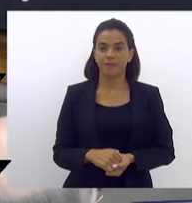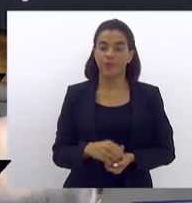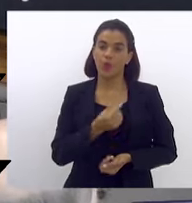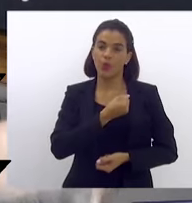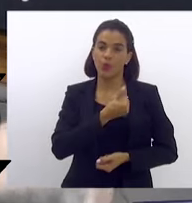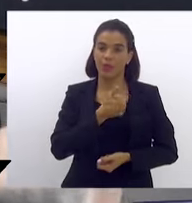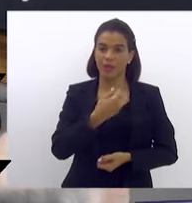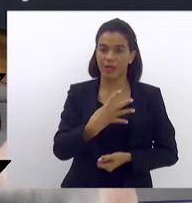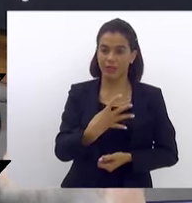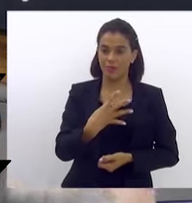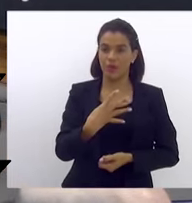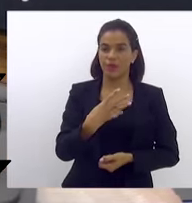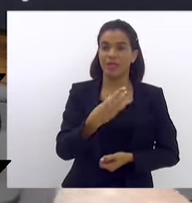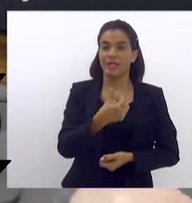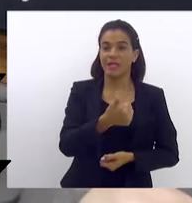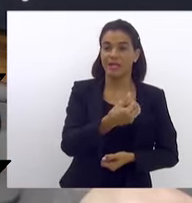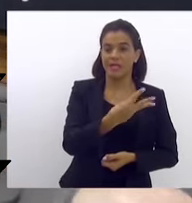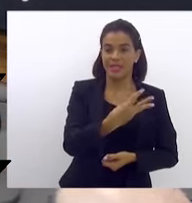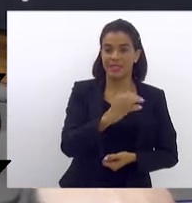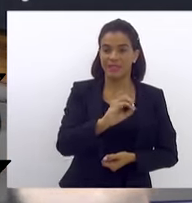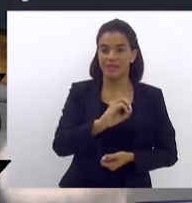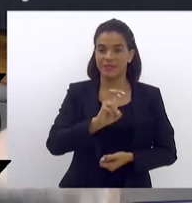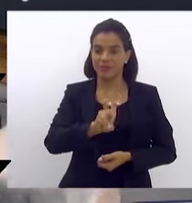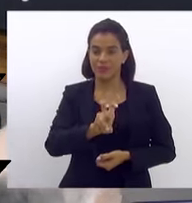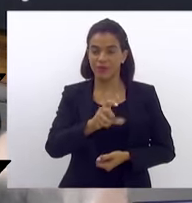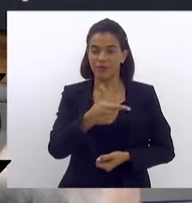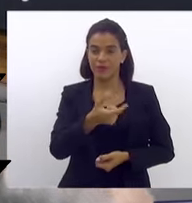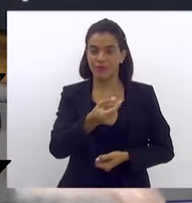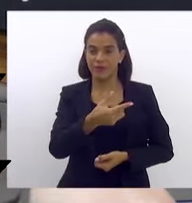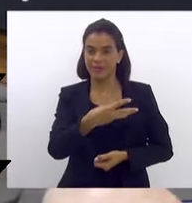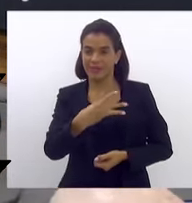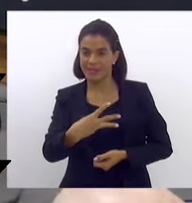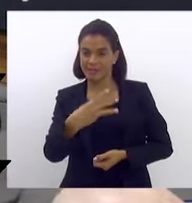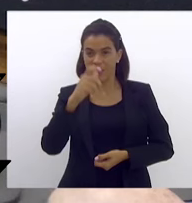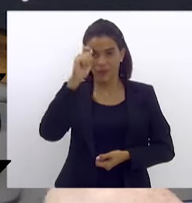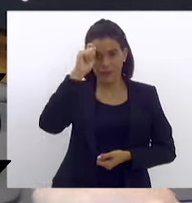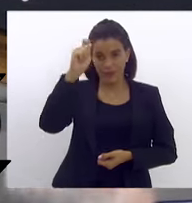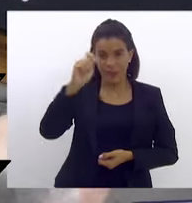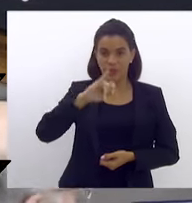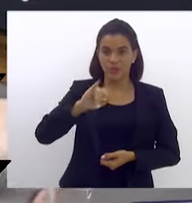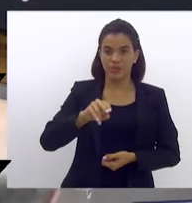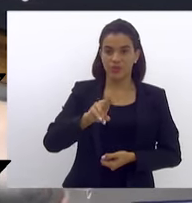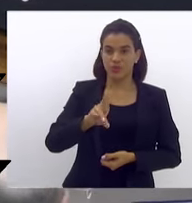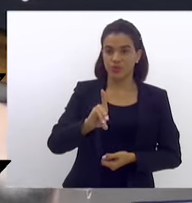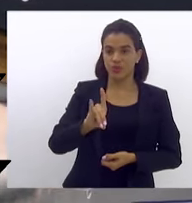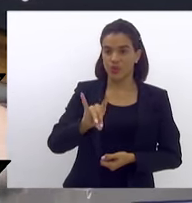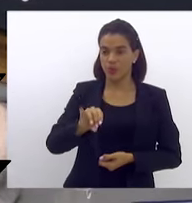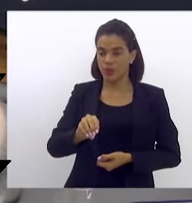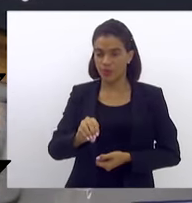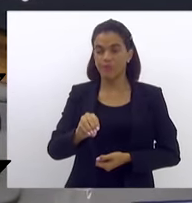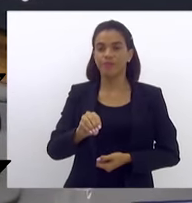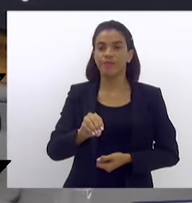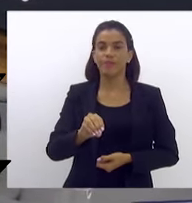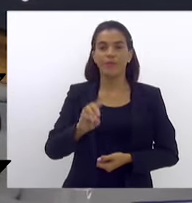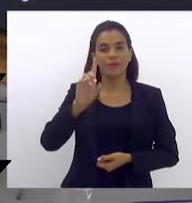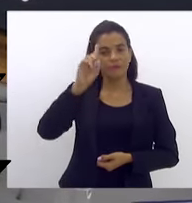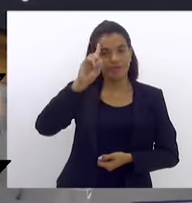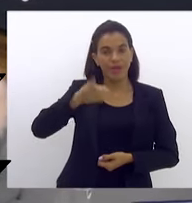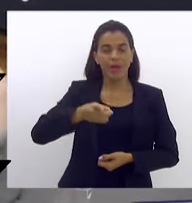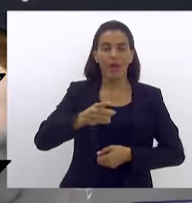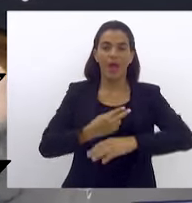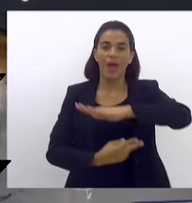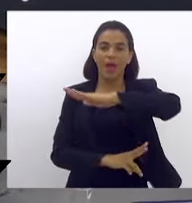14 projeto de lei número 1305 de 2023 de autoria do deputado Júlio Rocha que denomina como ponte Antônio